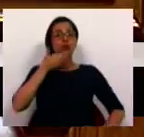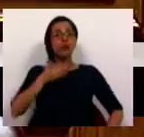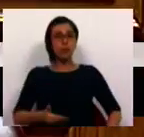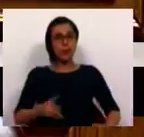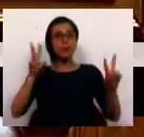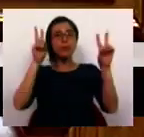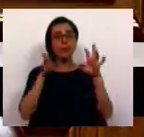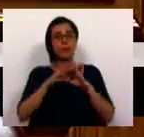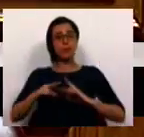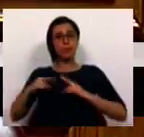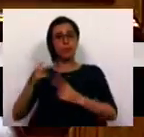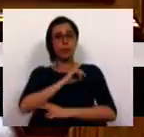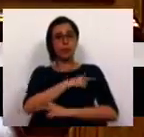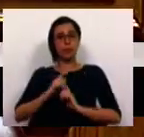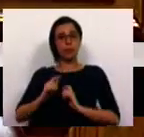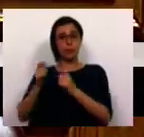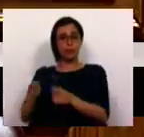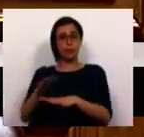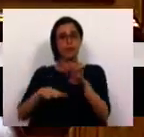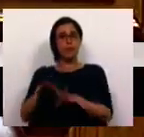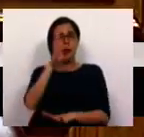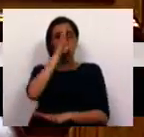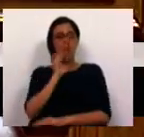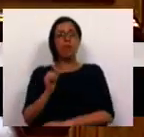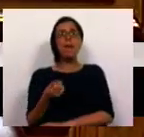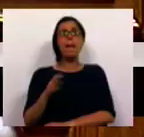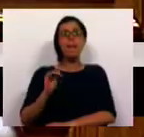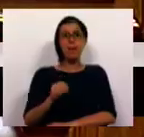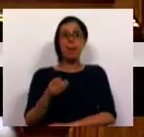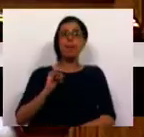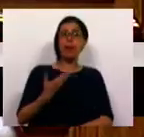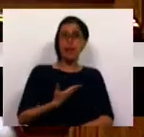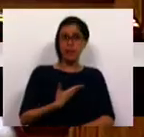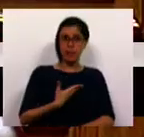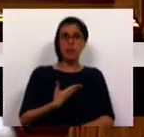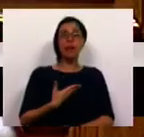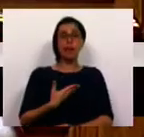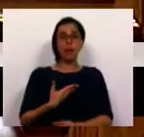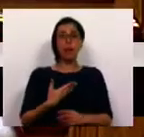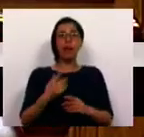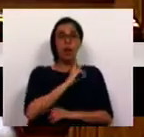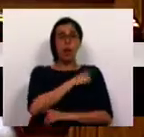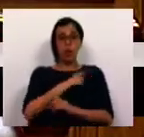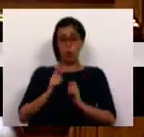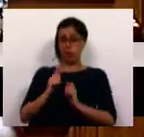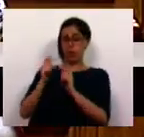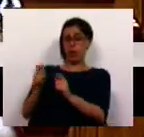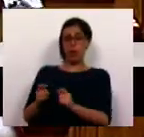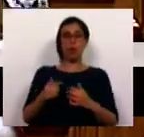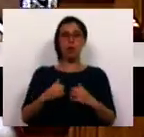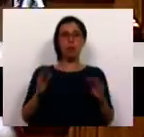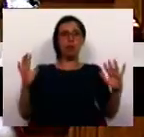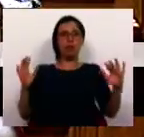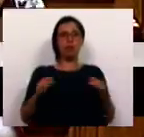experiência em matéria de descentralização, protagonizada por governos do PS e do PSD, passam-se as competências, mas não